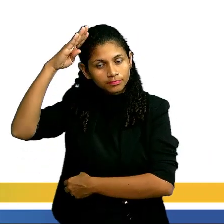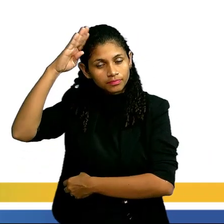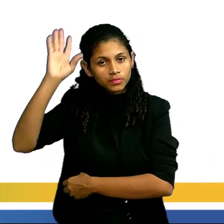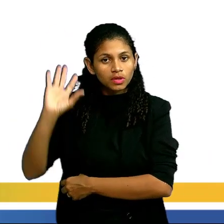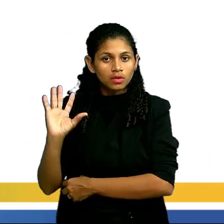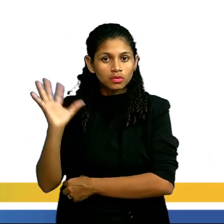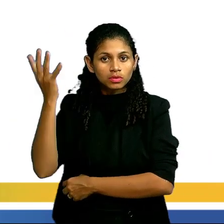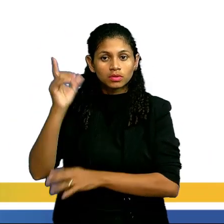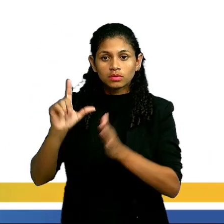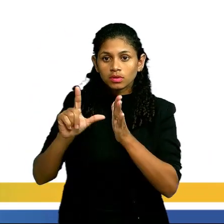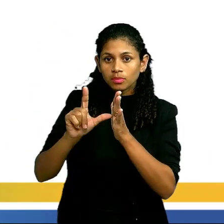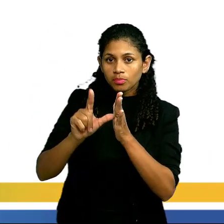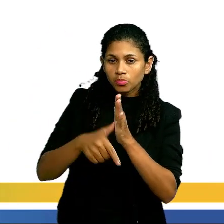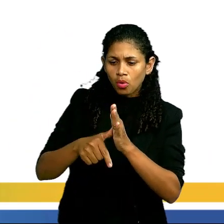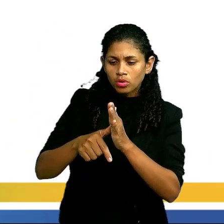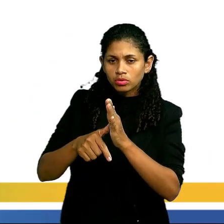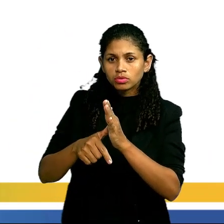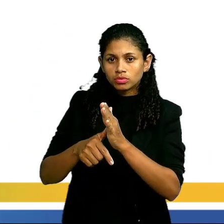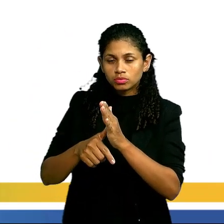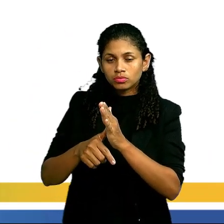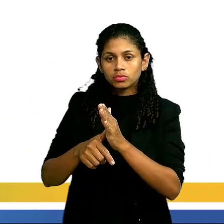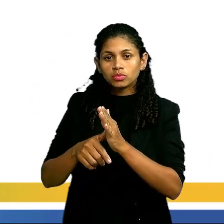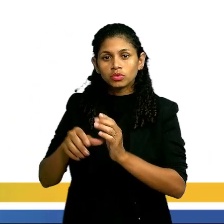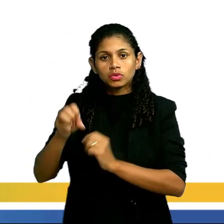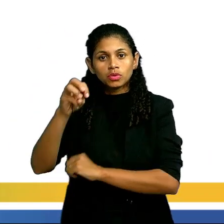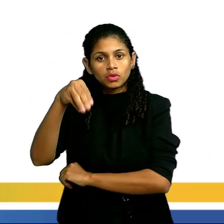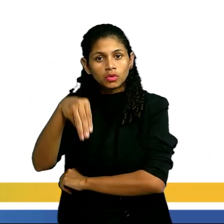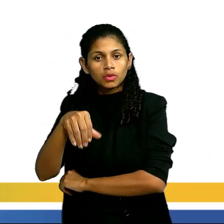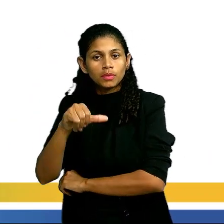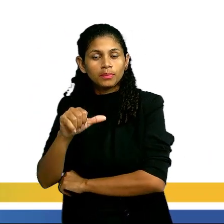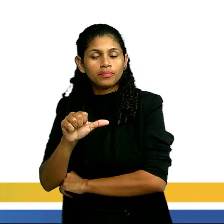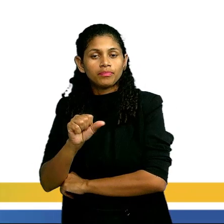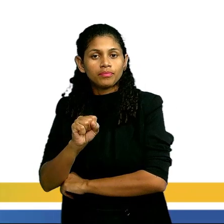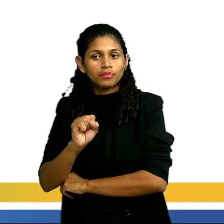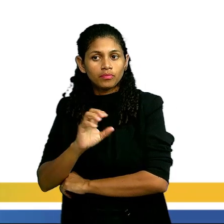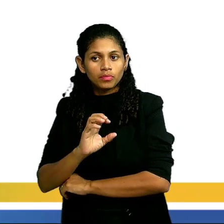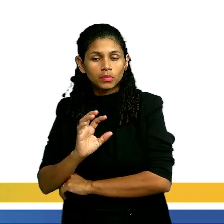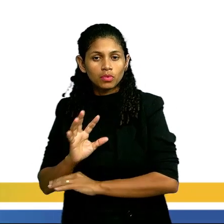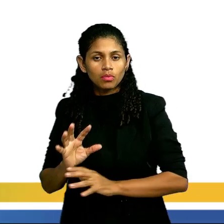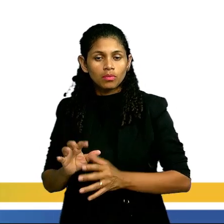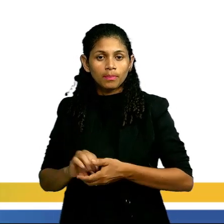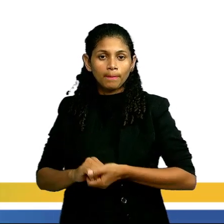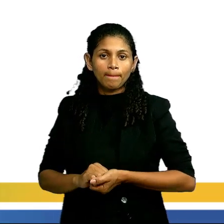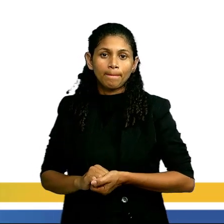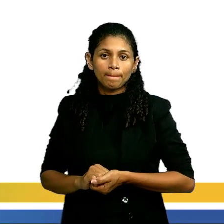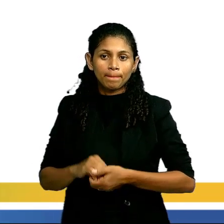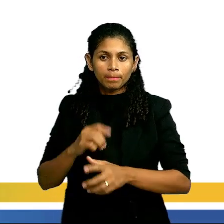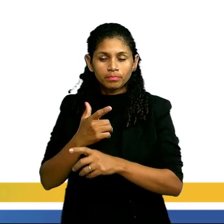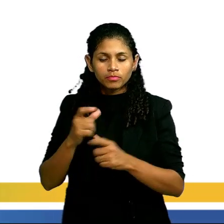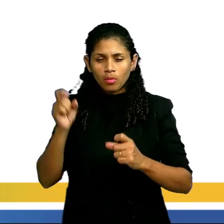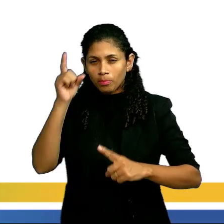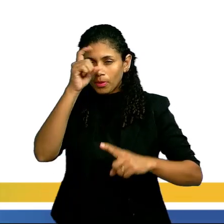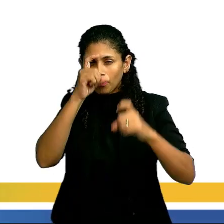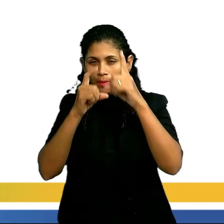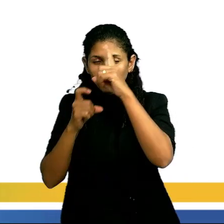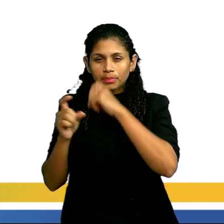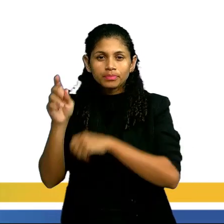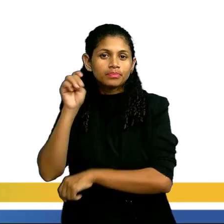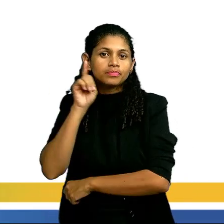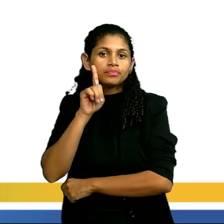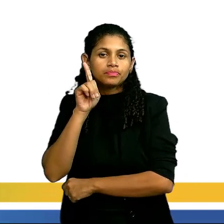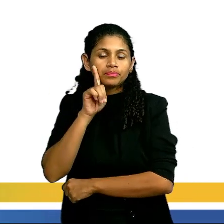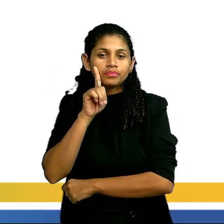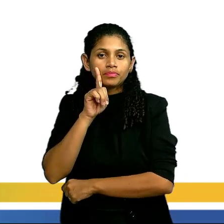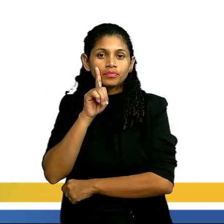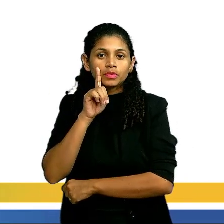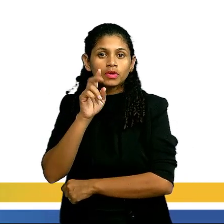que leva, né, à afirmação do socialismo na América Latina. Então, era uma grande preocupação dos Estados Unidos